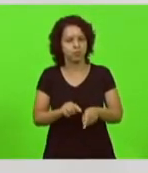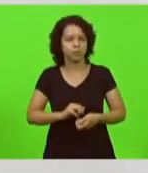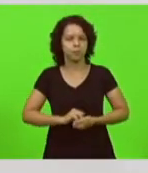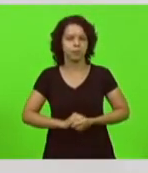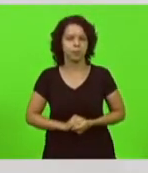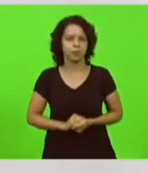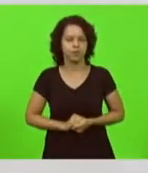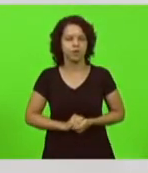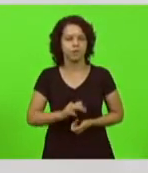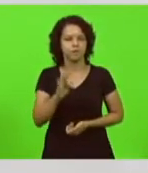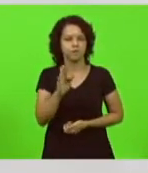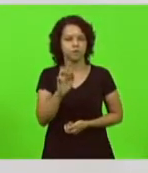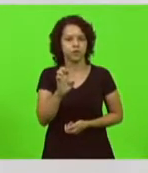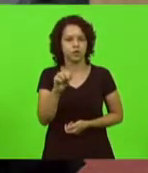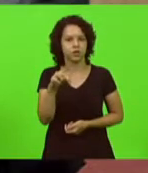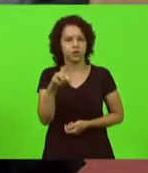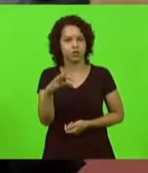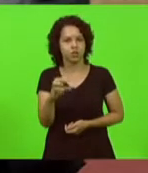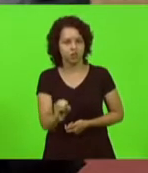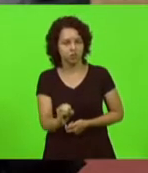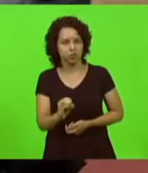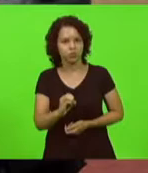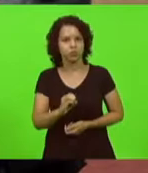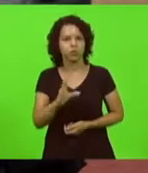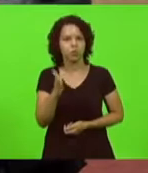procurador-promotor Fernando da Silva Comim,